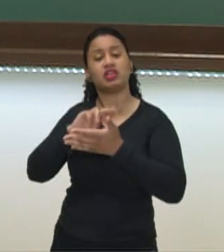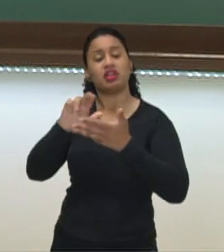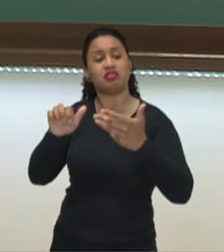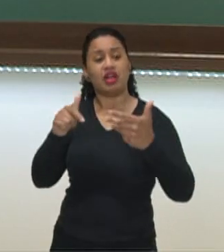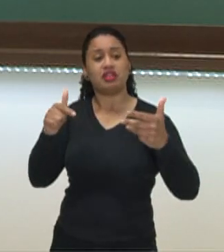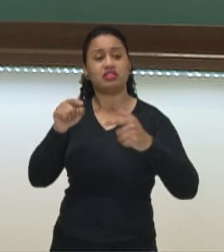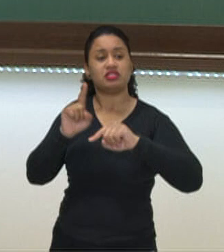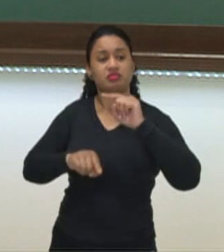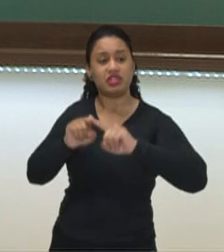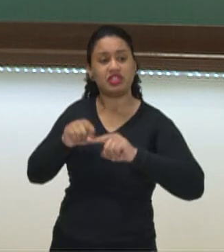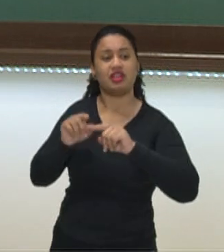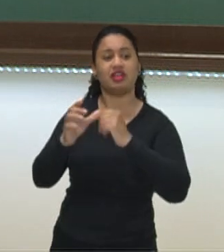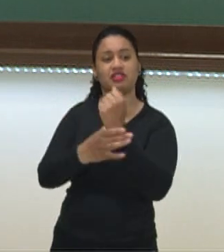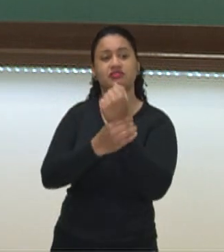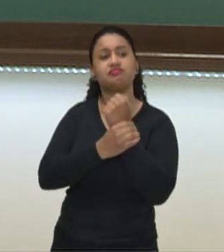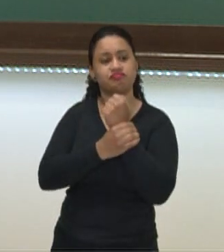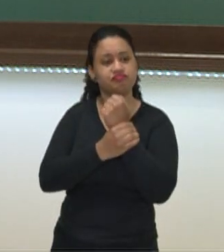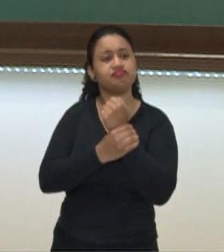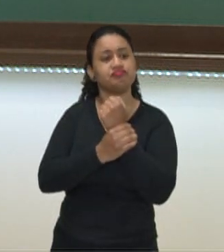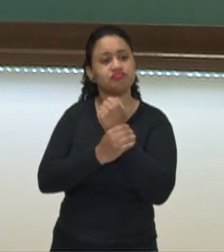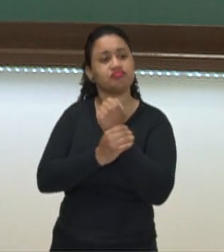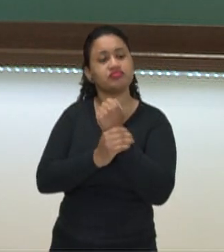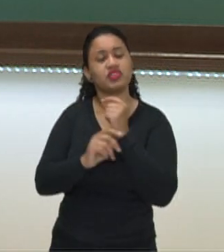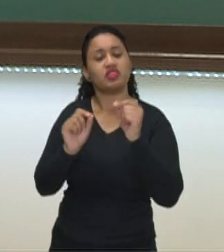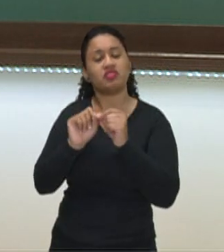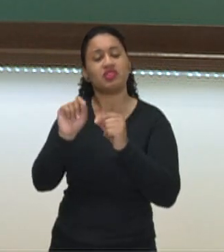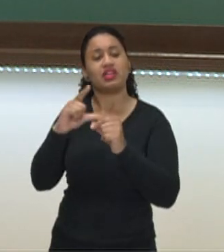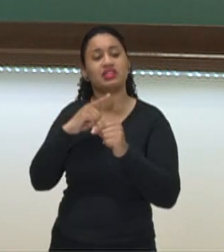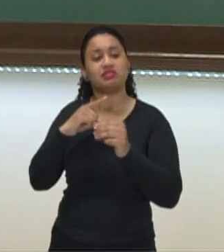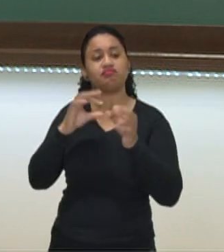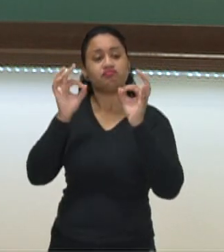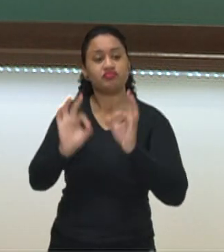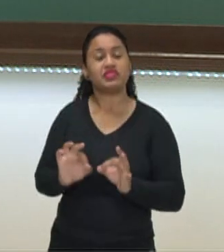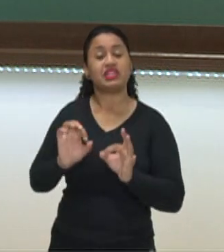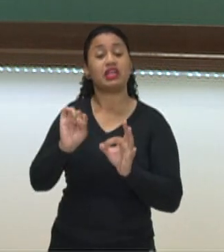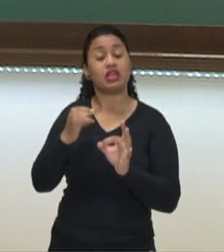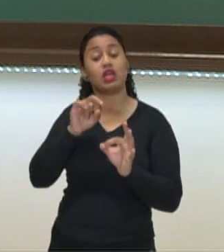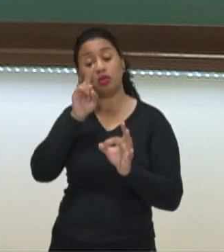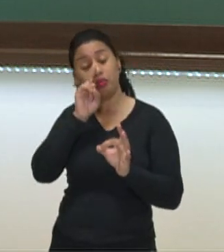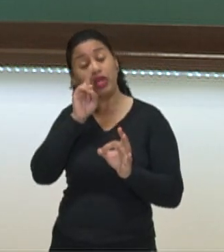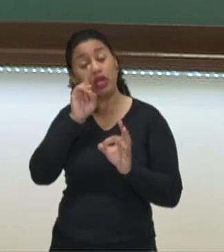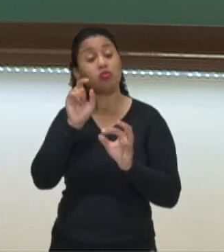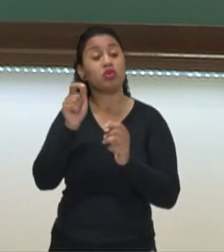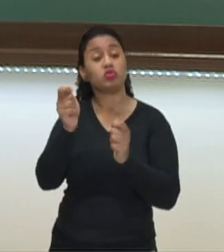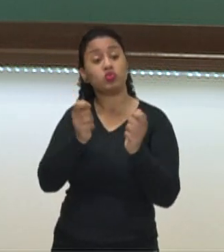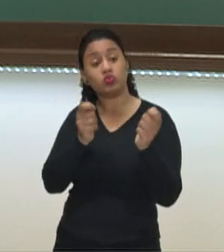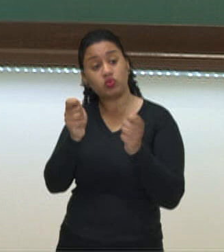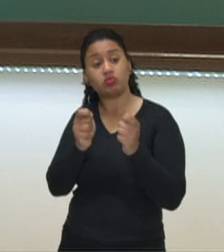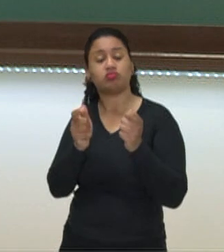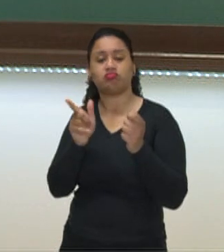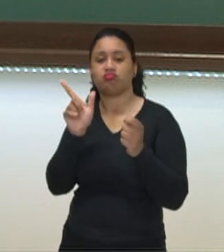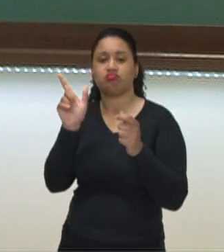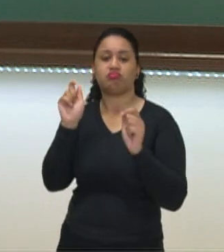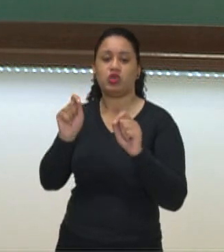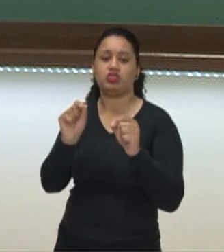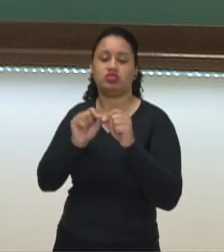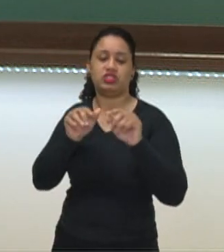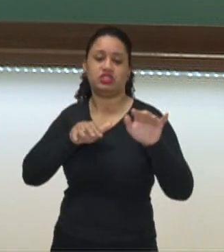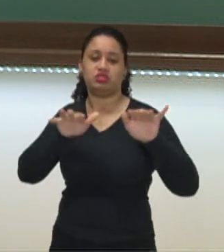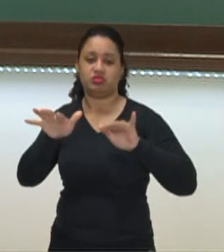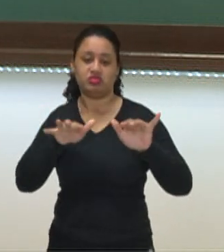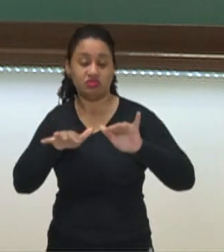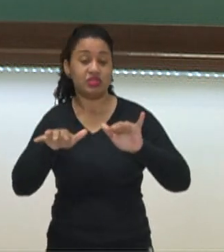diversos equipamentos de segurança que dão para ela certeza que esse risco é controlado, que ela pode realizar o